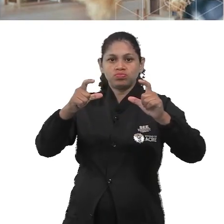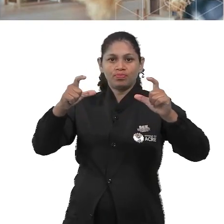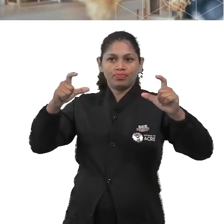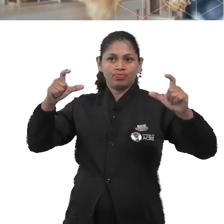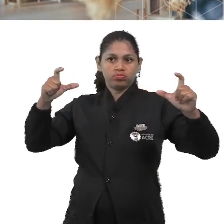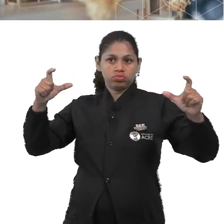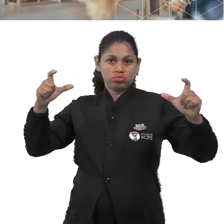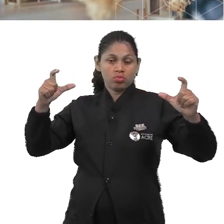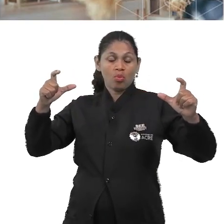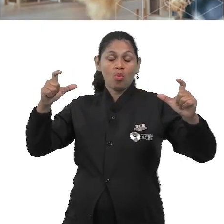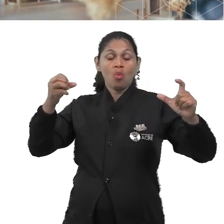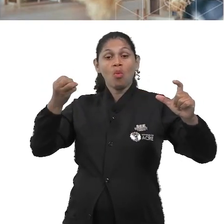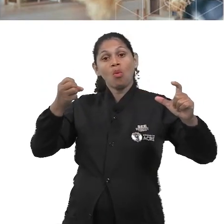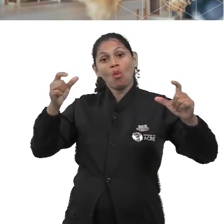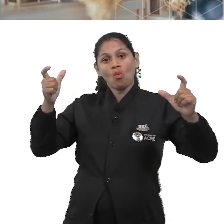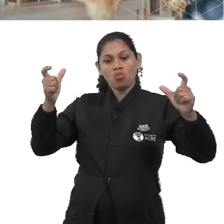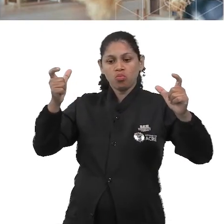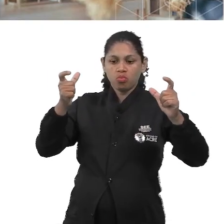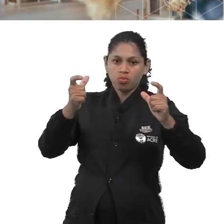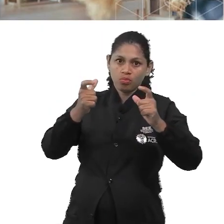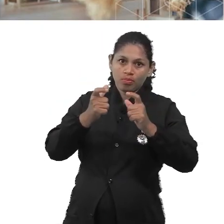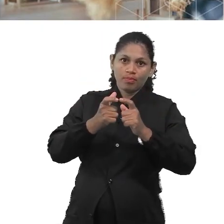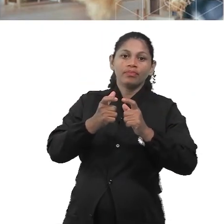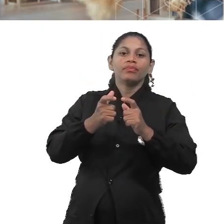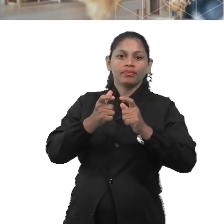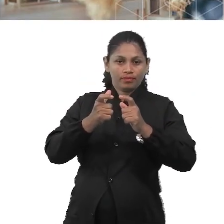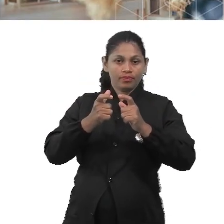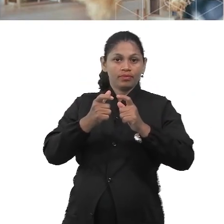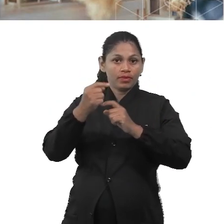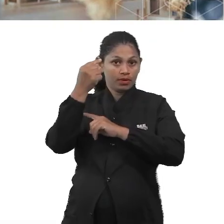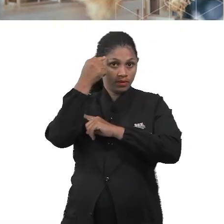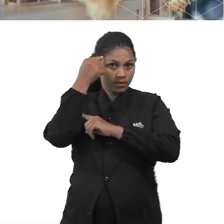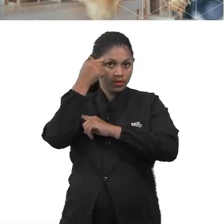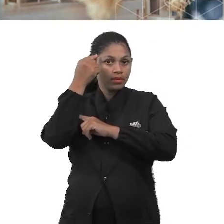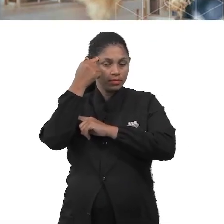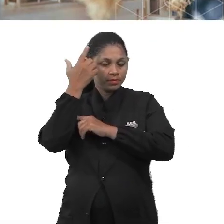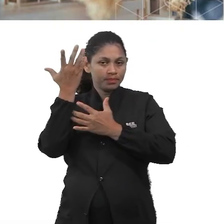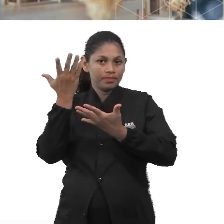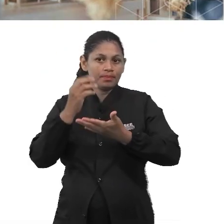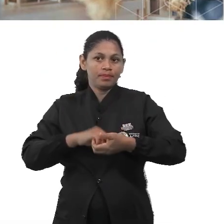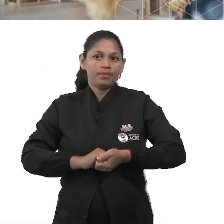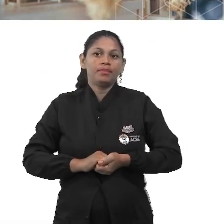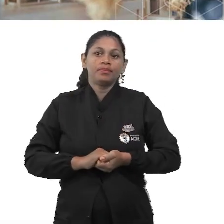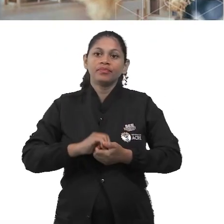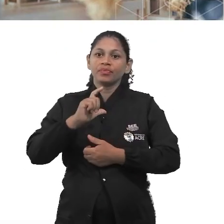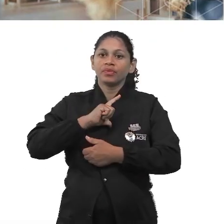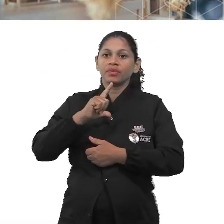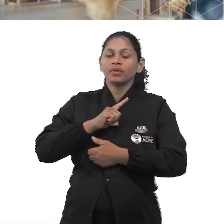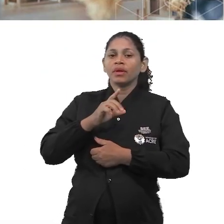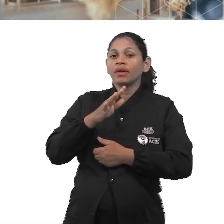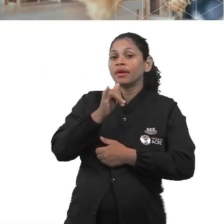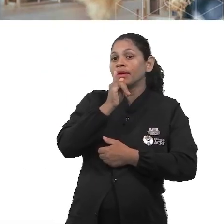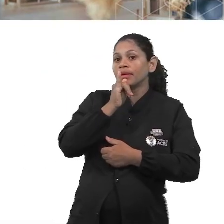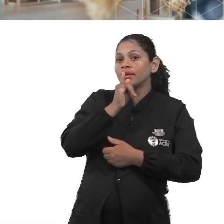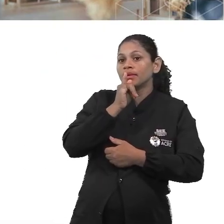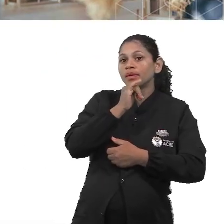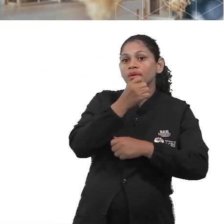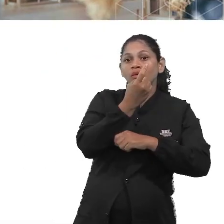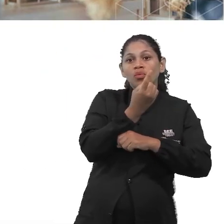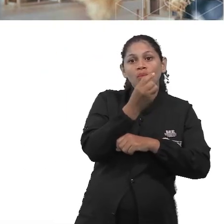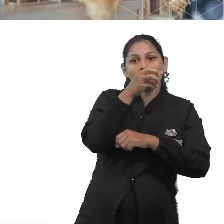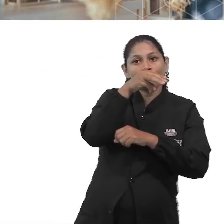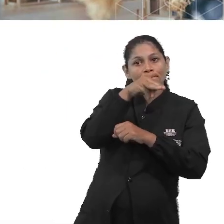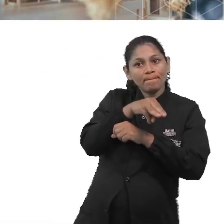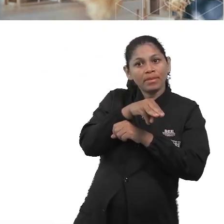no caso, 5 vezes menor, tá bom? Quando você pensa na ideia de escala. Você tem ainda, por exemplo, 1 metro de parede está para